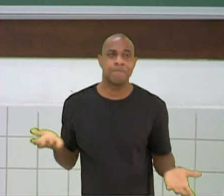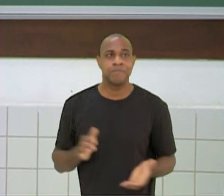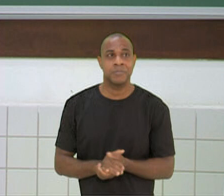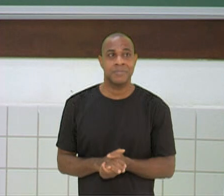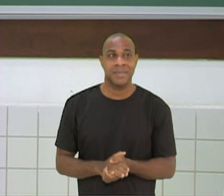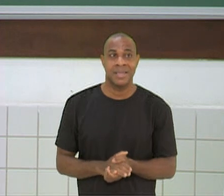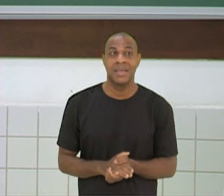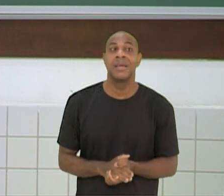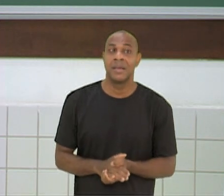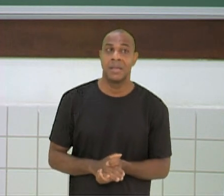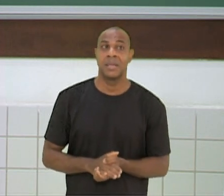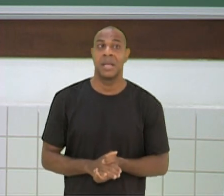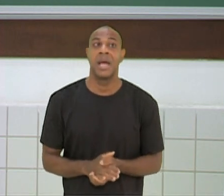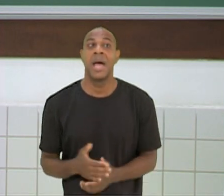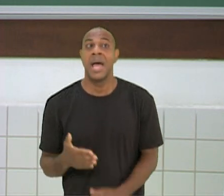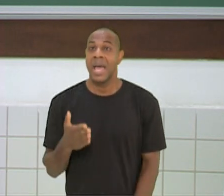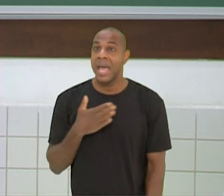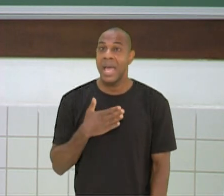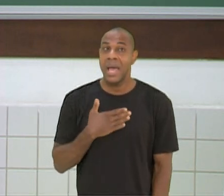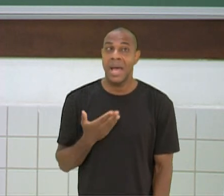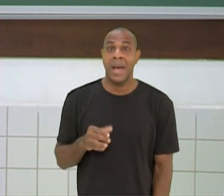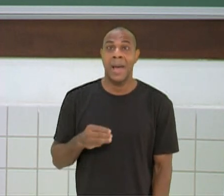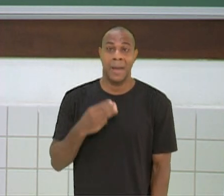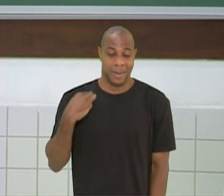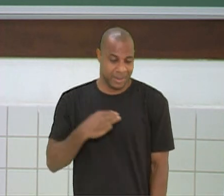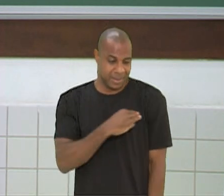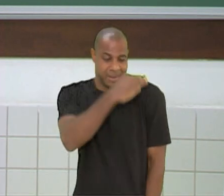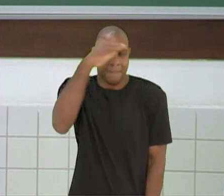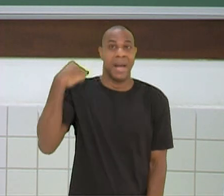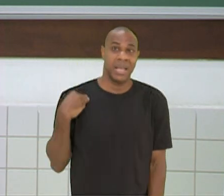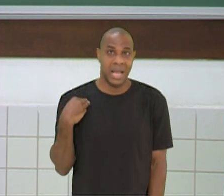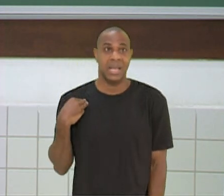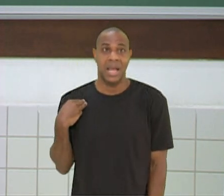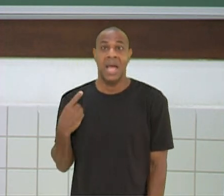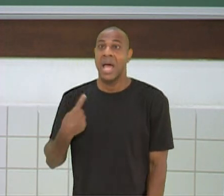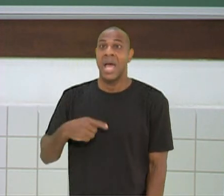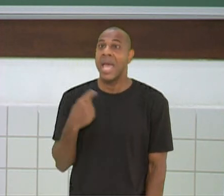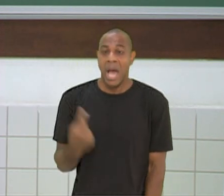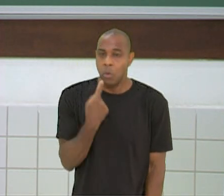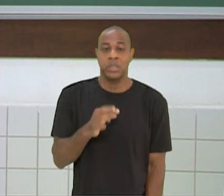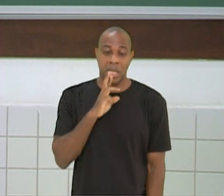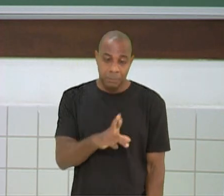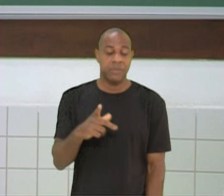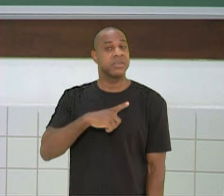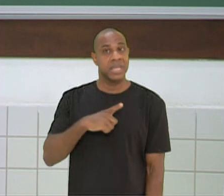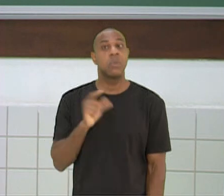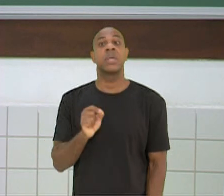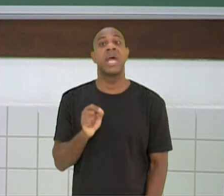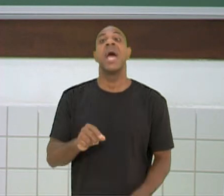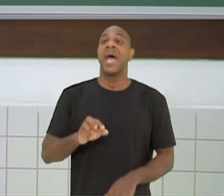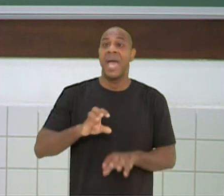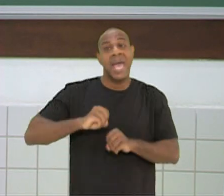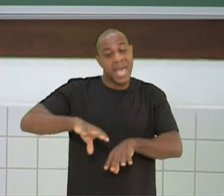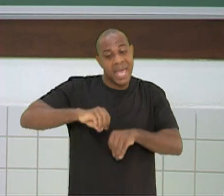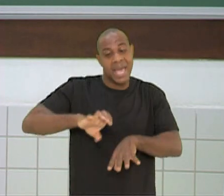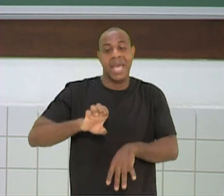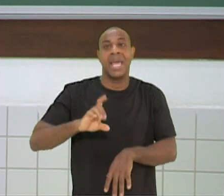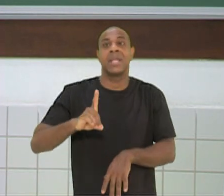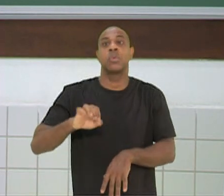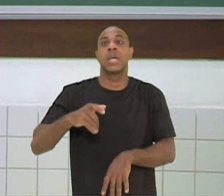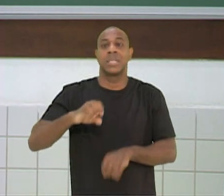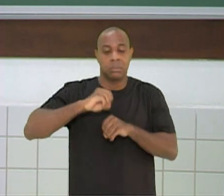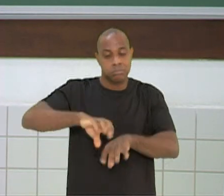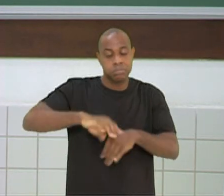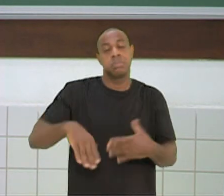Malala? É a única solução que existe, a educação. Então temos que batalhar por uma educação